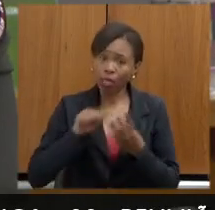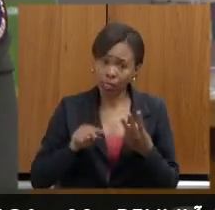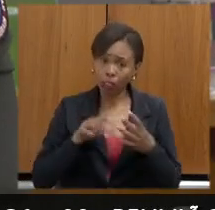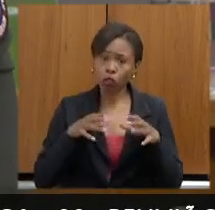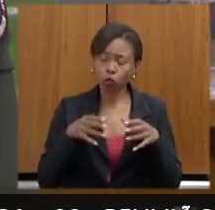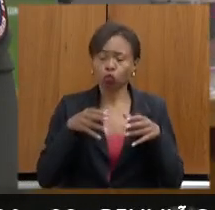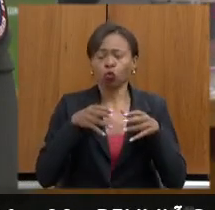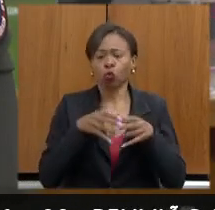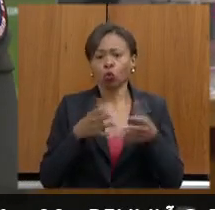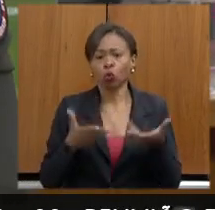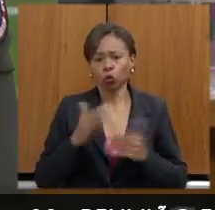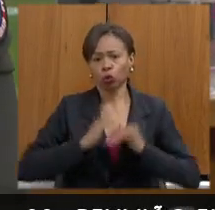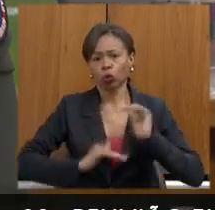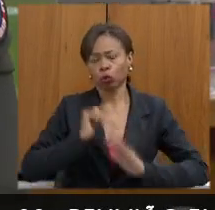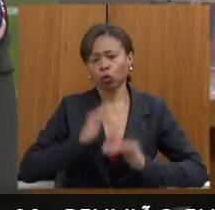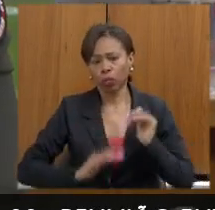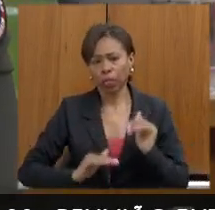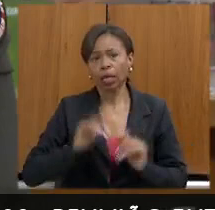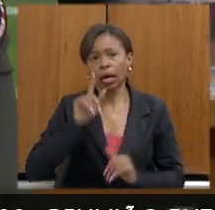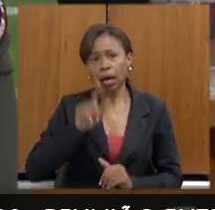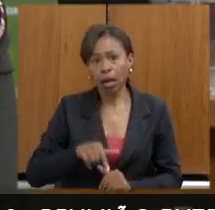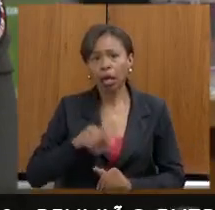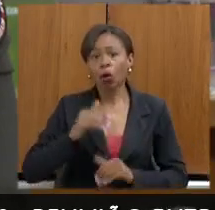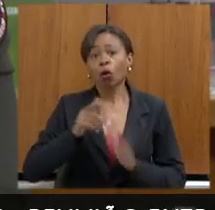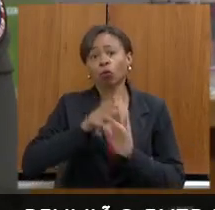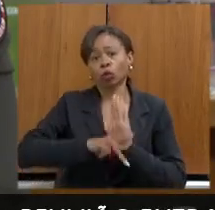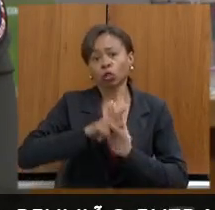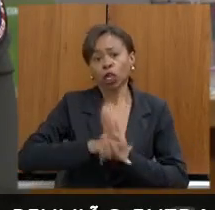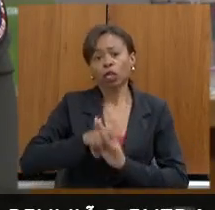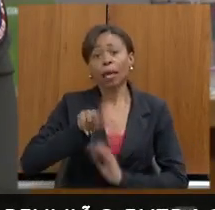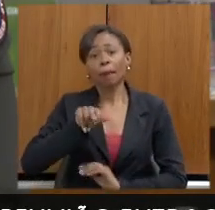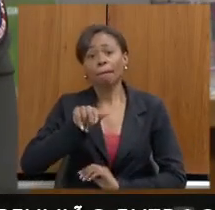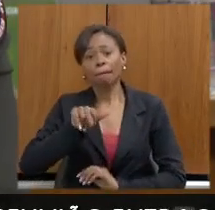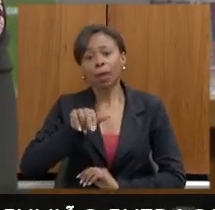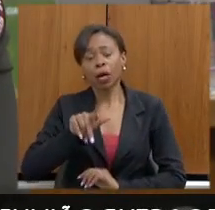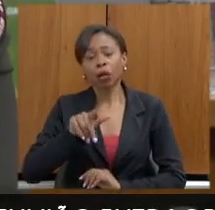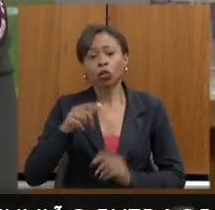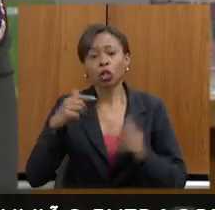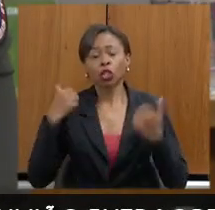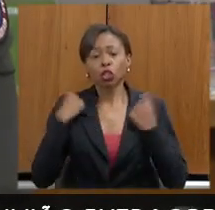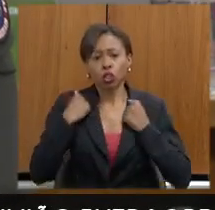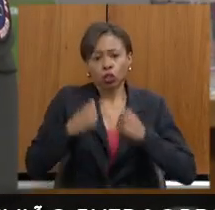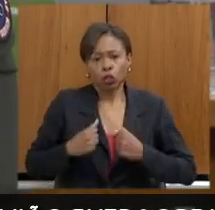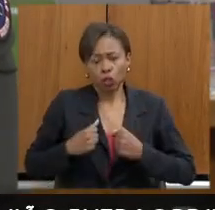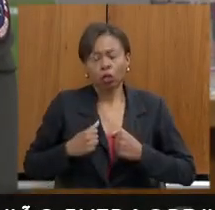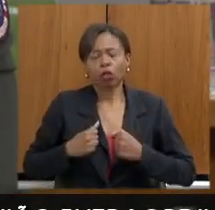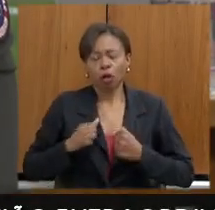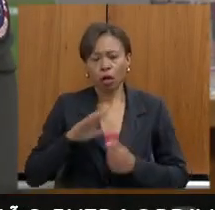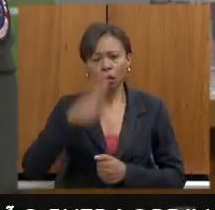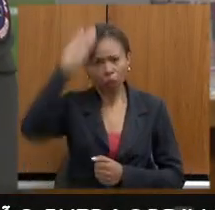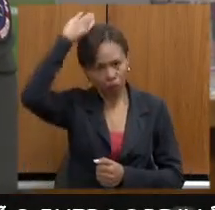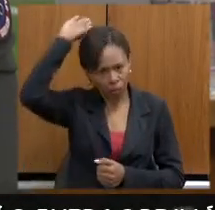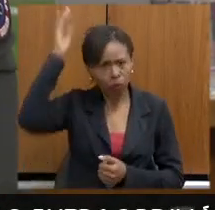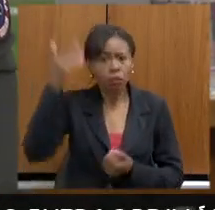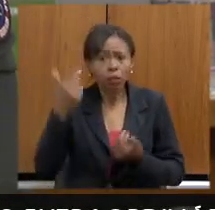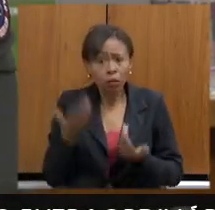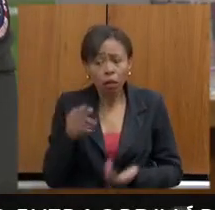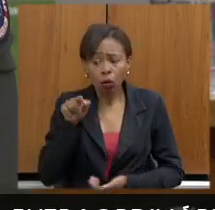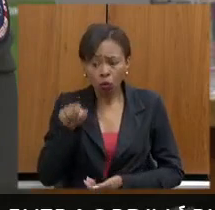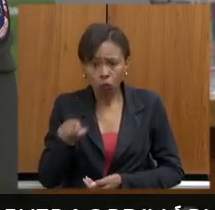iniciativa de um projeto chamado irmãos de farda em que nós vamos colocar o nosso bombeiro do dia a dia